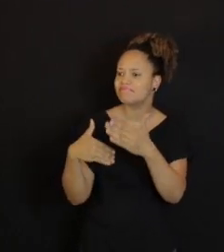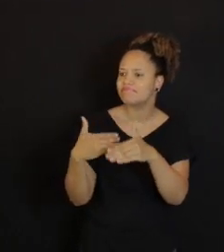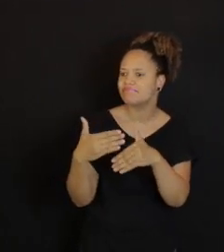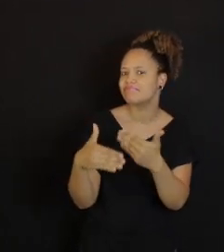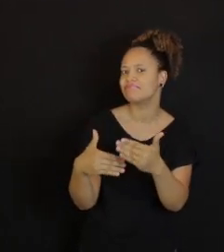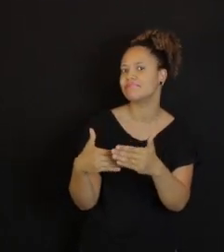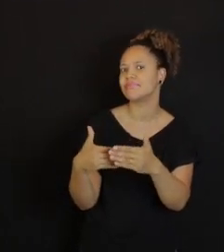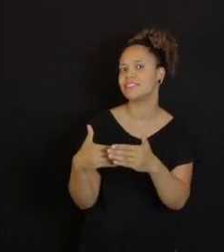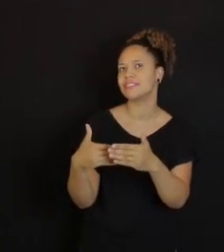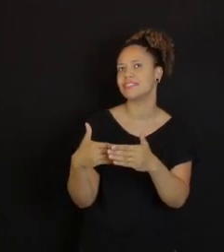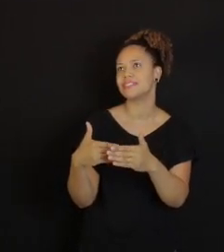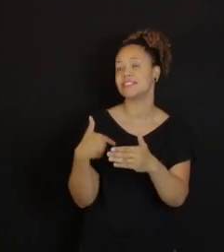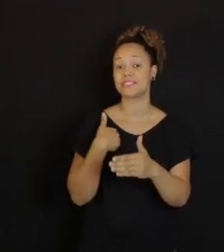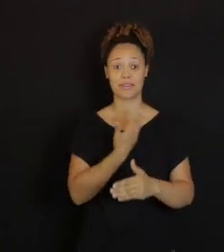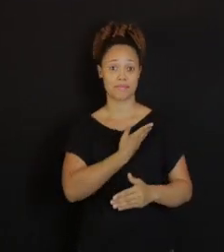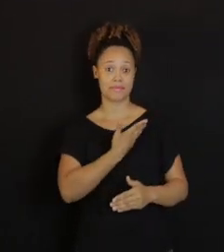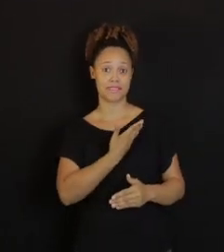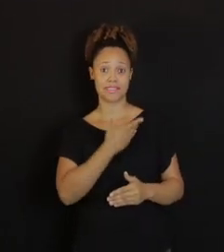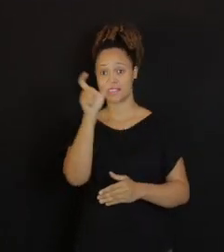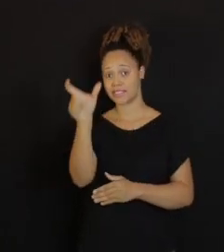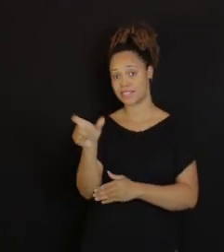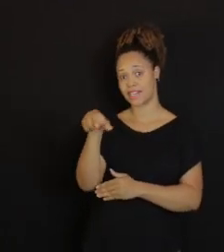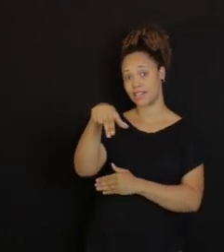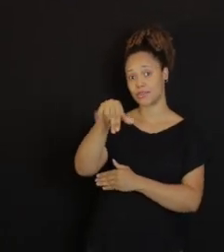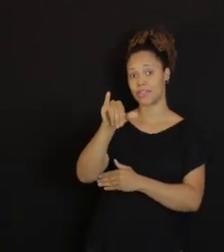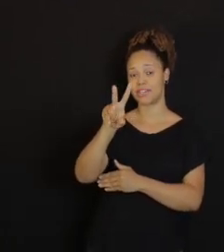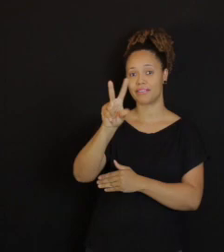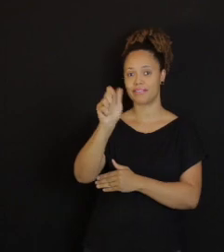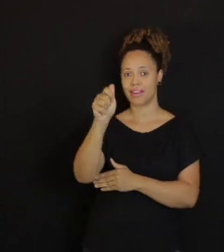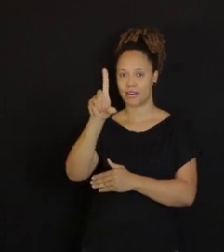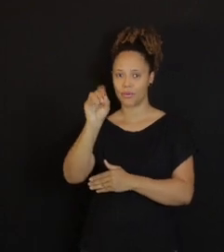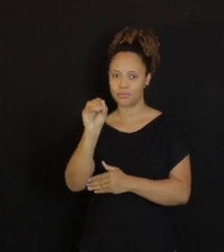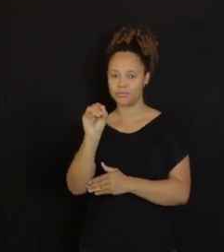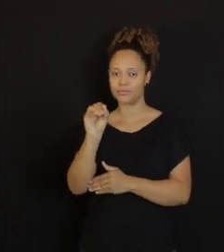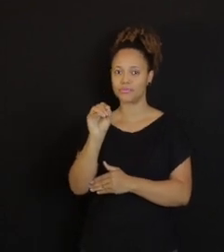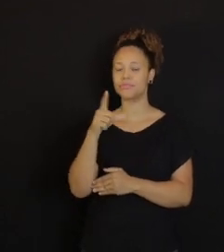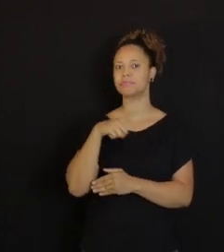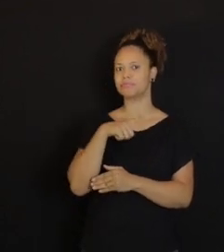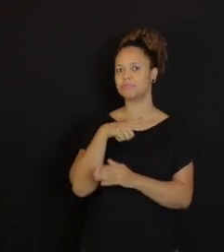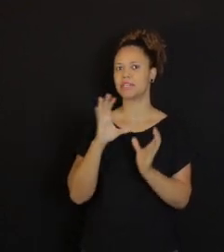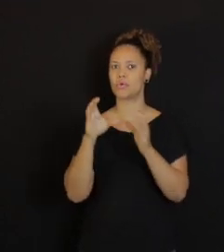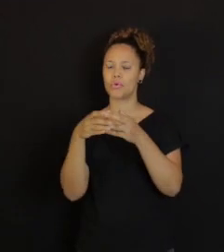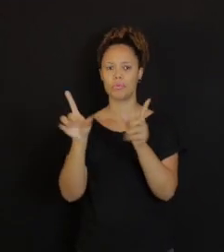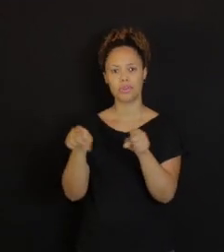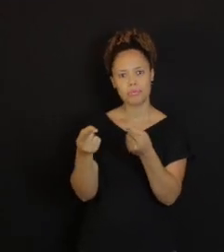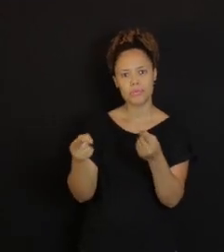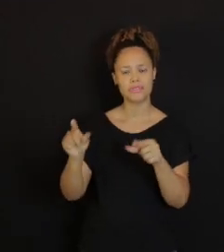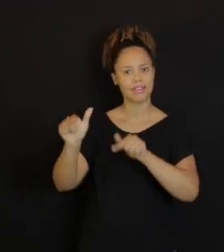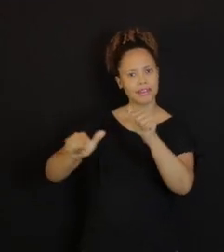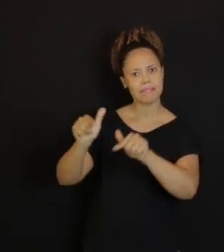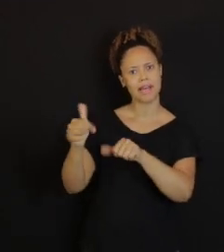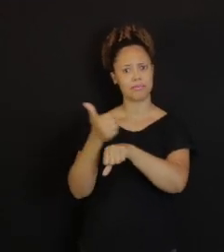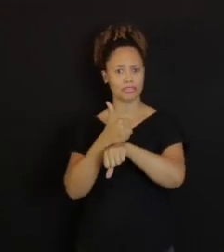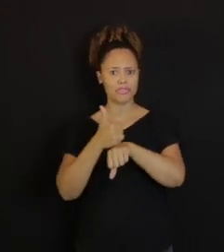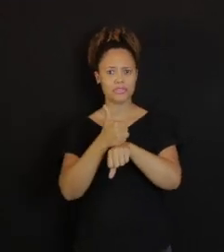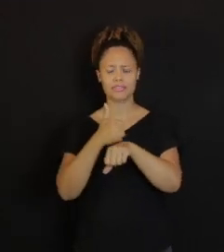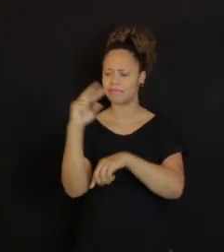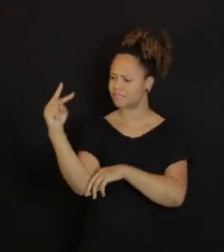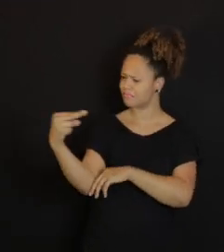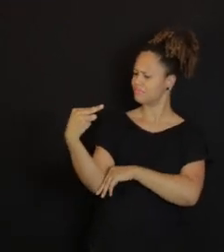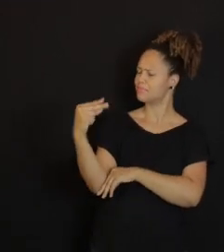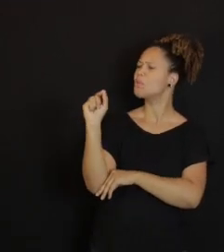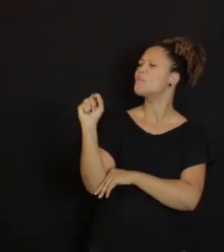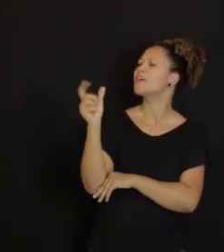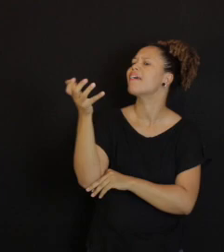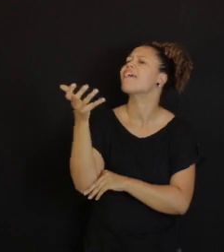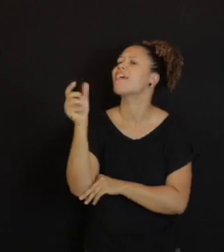eu tinha amizade com o Nivaldo Orsi, que é clarinetista sinfônica de Campinas. Ele pegou, ele olhou para mim e falou: o que você